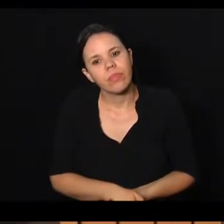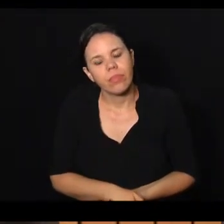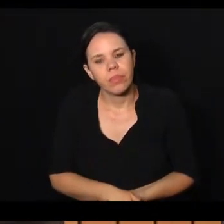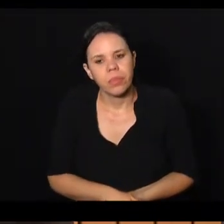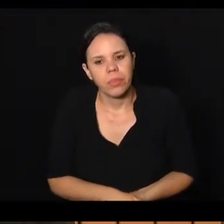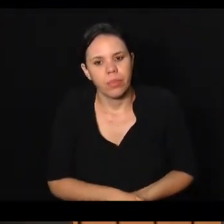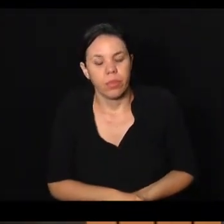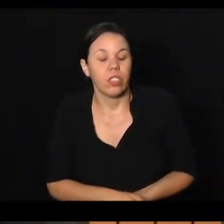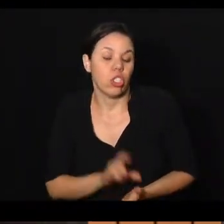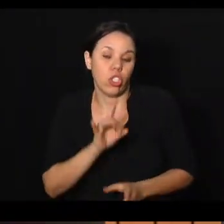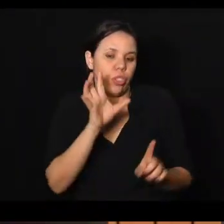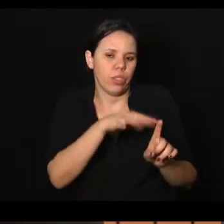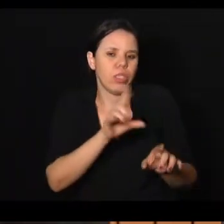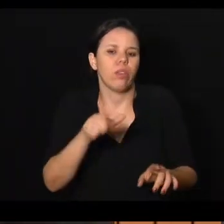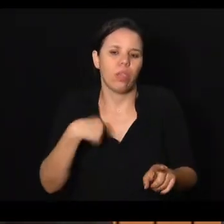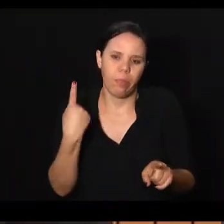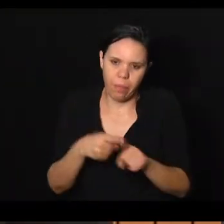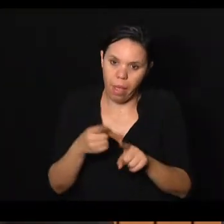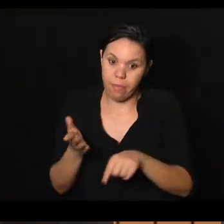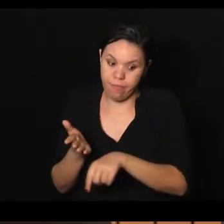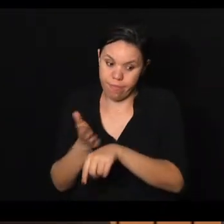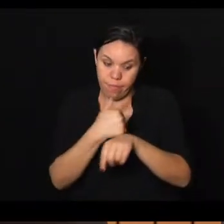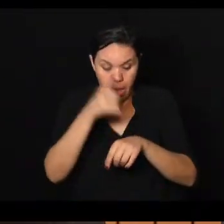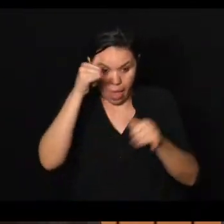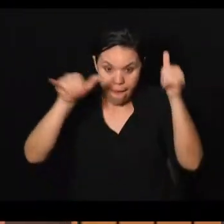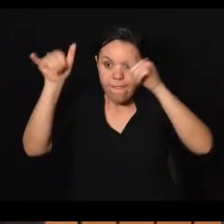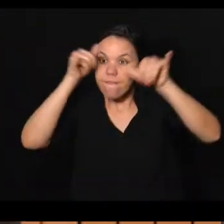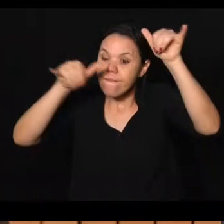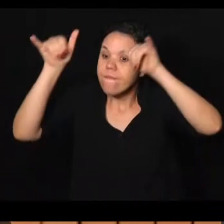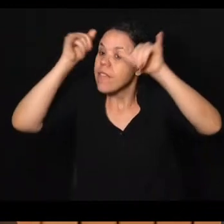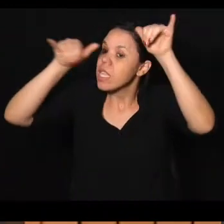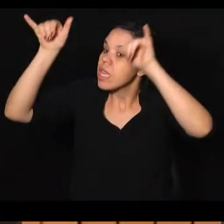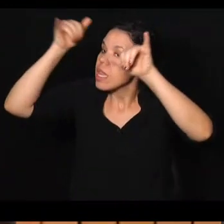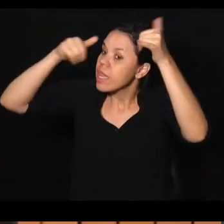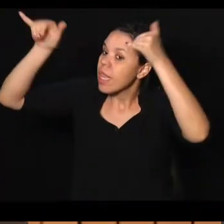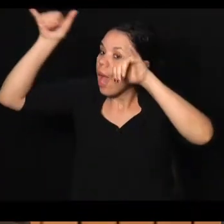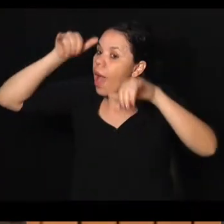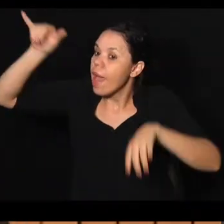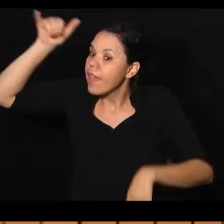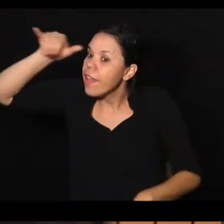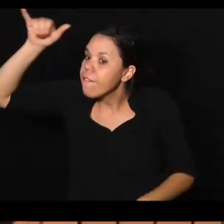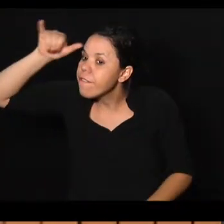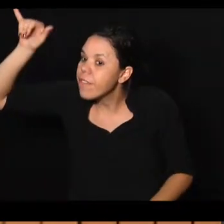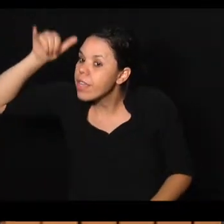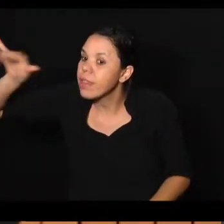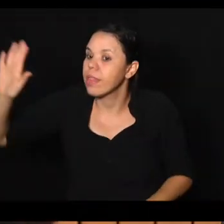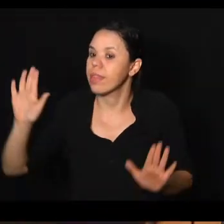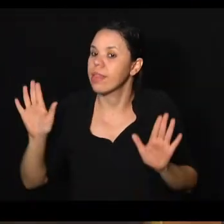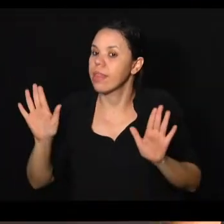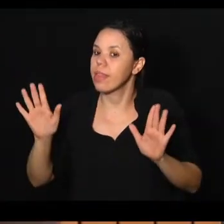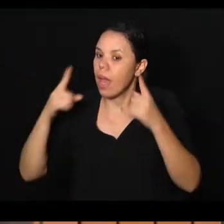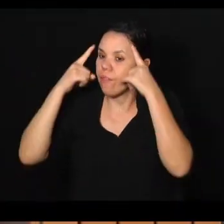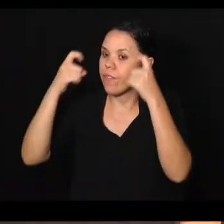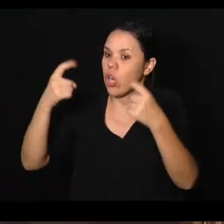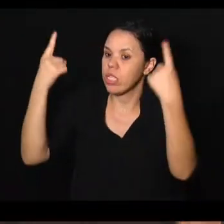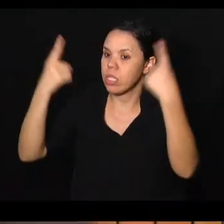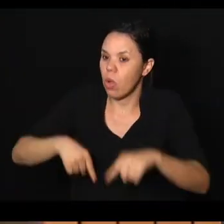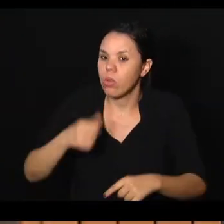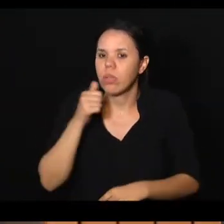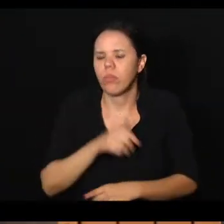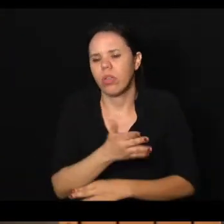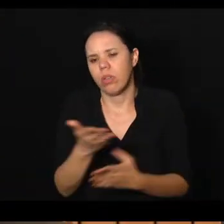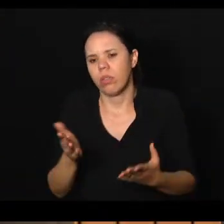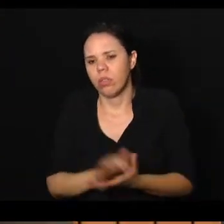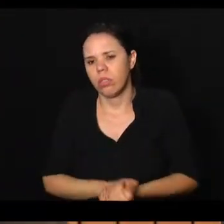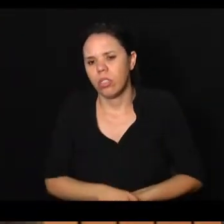trabalhar também na prevenção à violência contra a mulher. De que forma? Nós estamos convencidos, deputada,